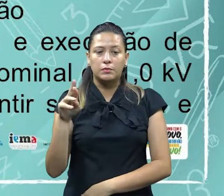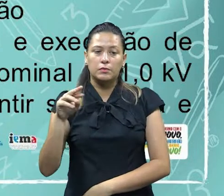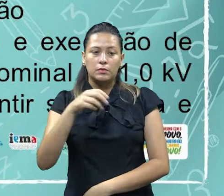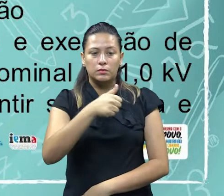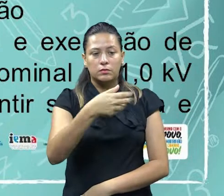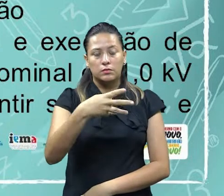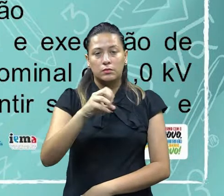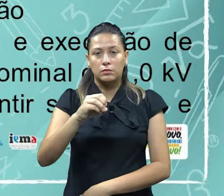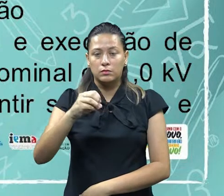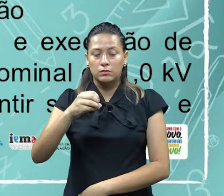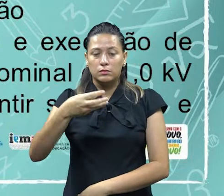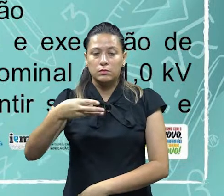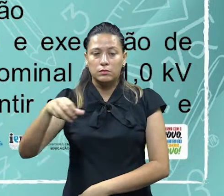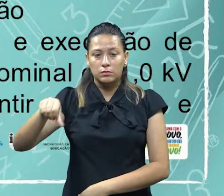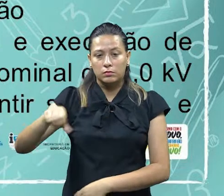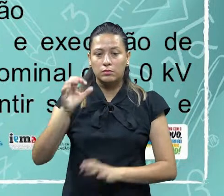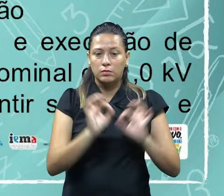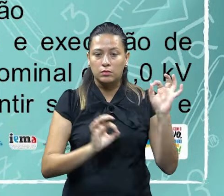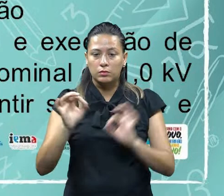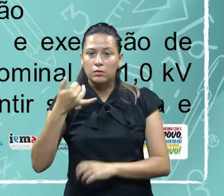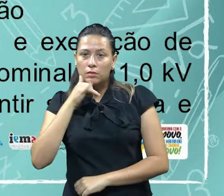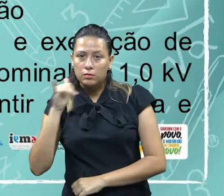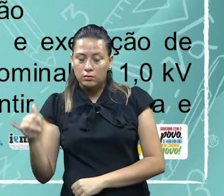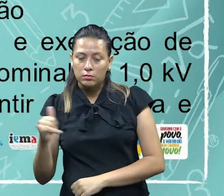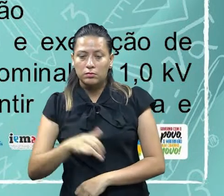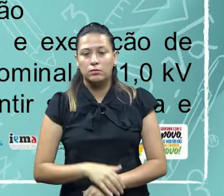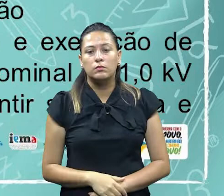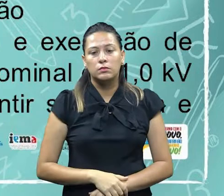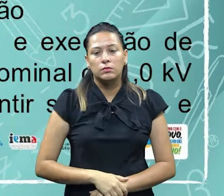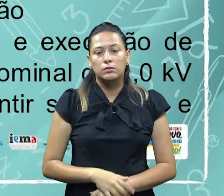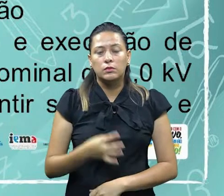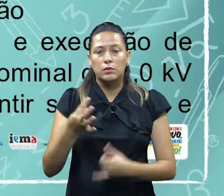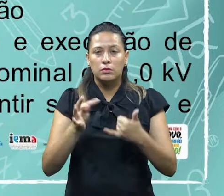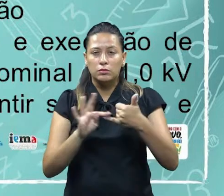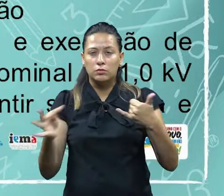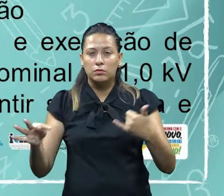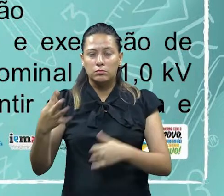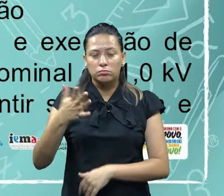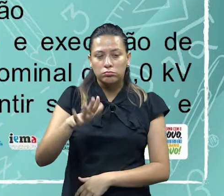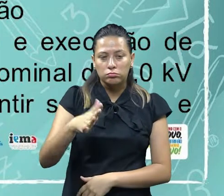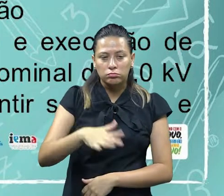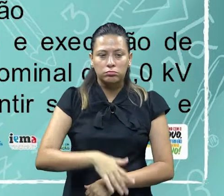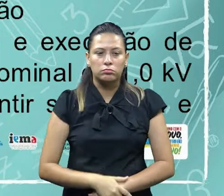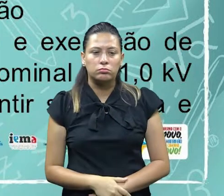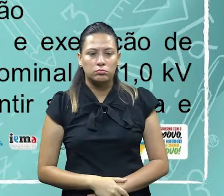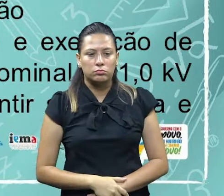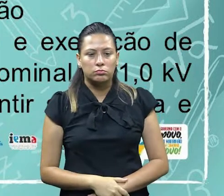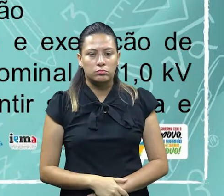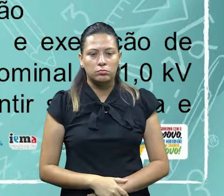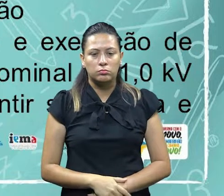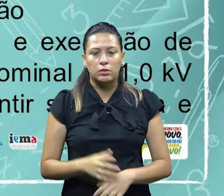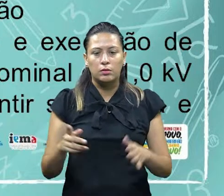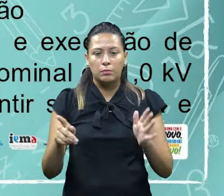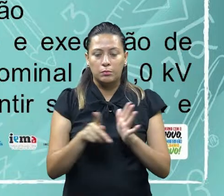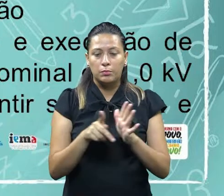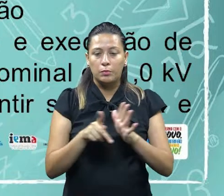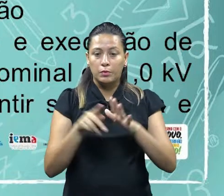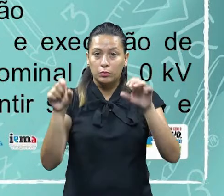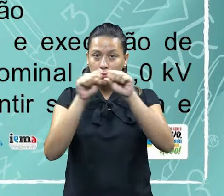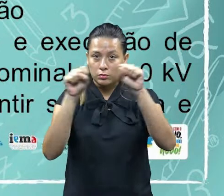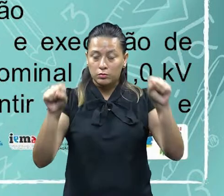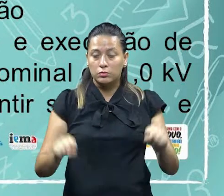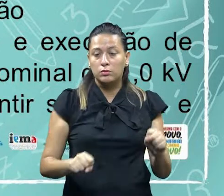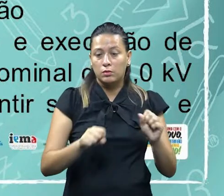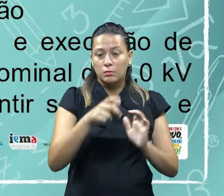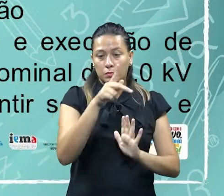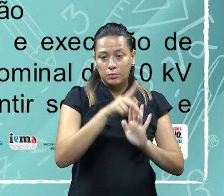14039, Instalações Elétricas de Média Tensão. Esta norma estabelece um sistema para o projeto e execução